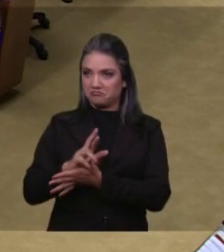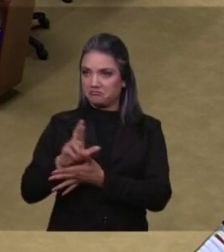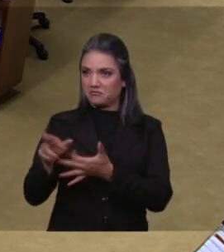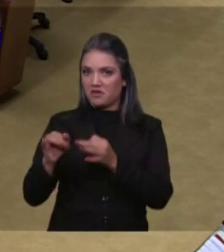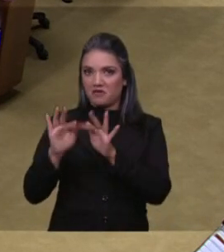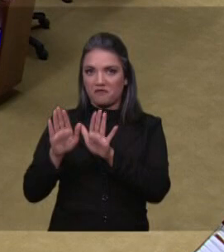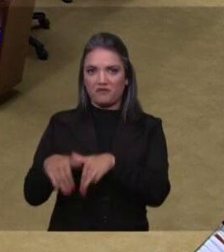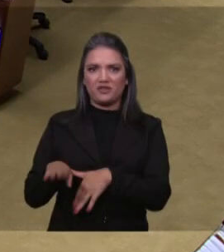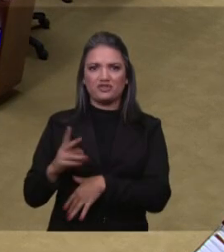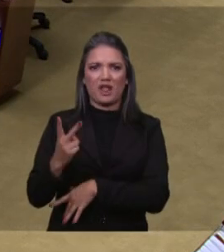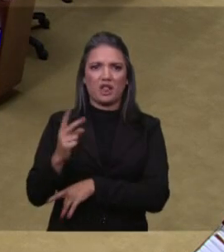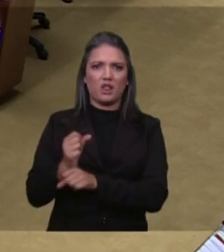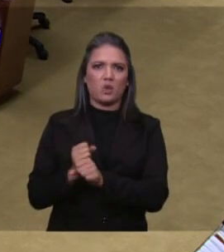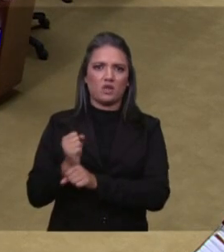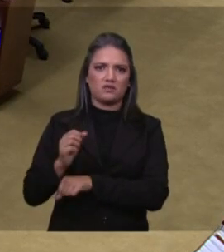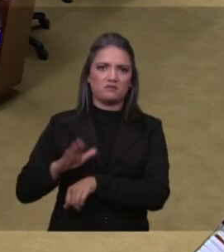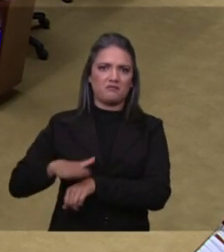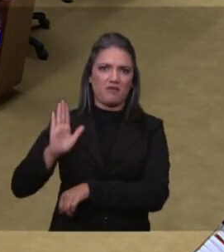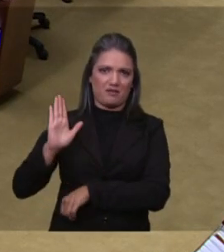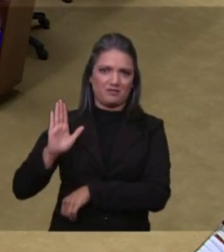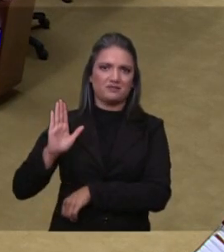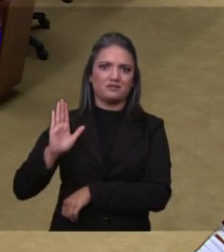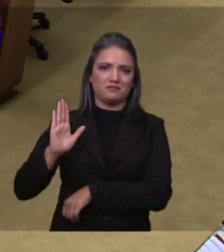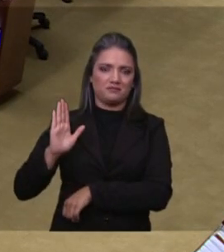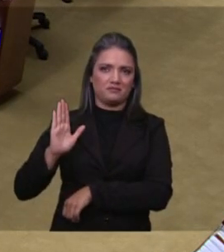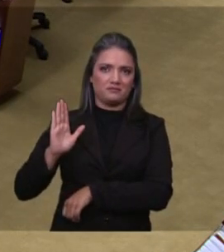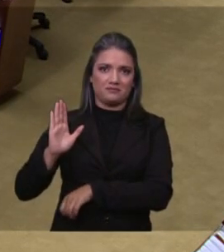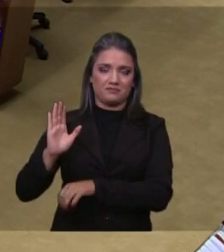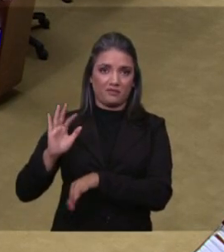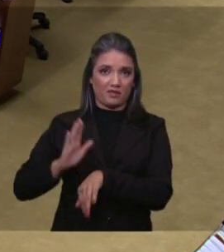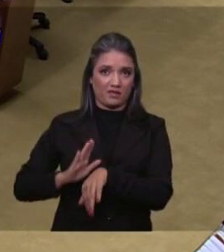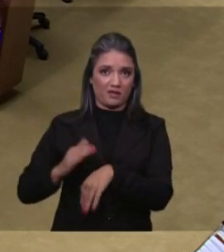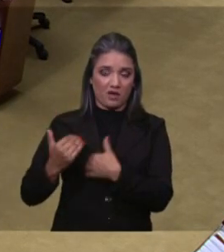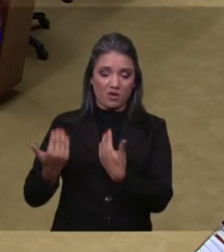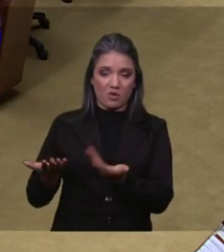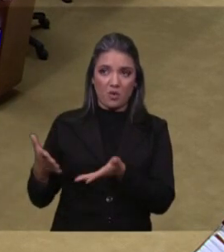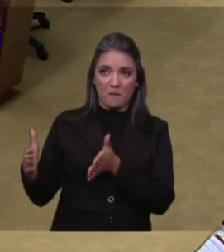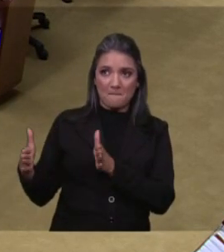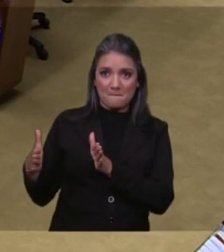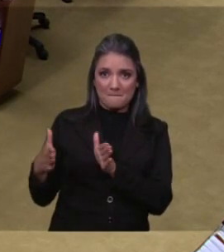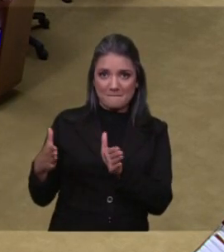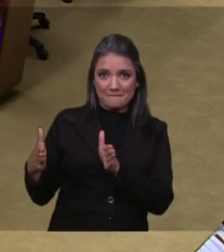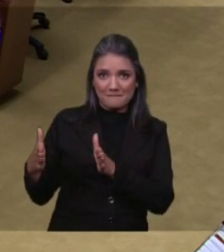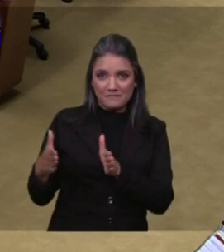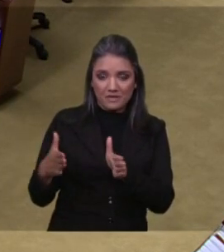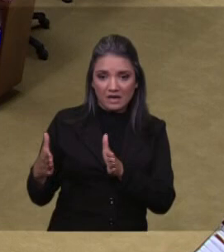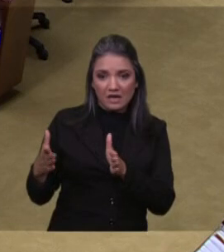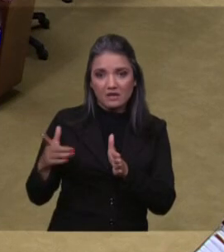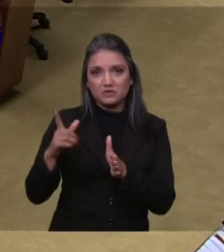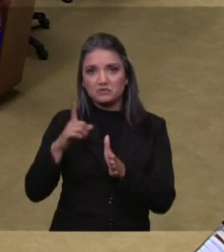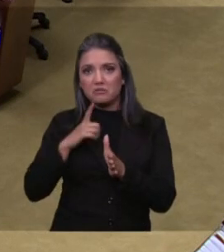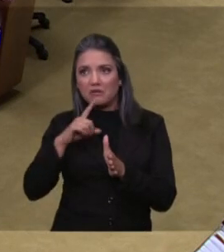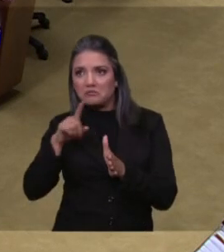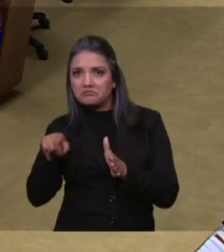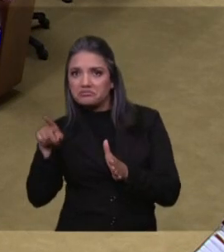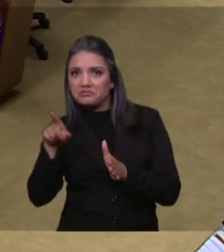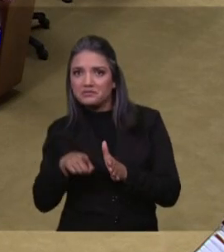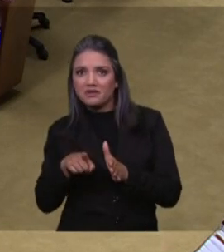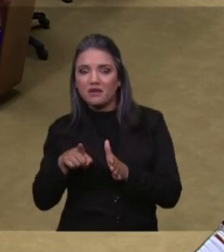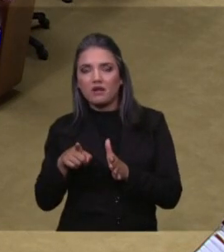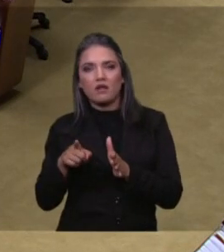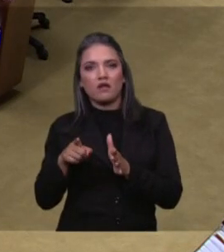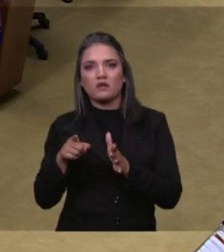de 2 anos. Ou seja, o prazo para uma possível rescisória já se